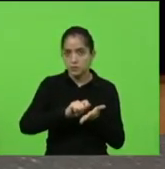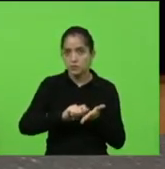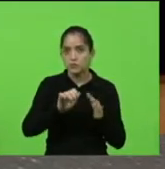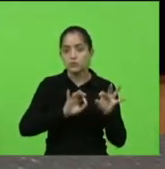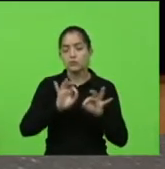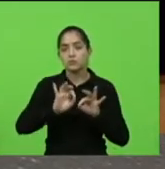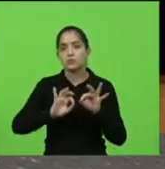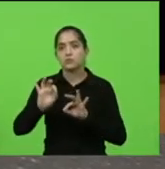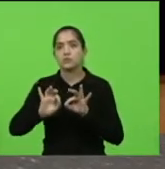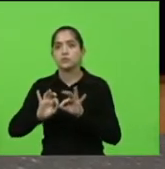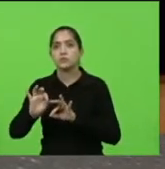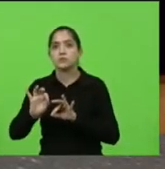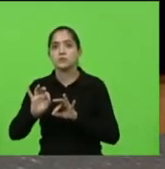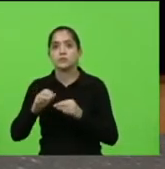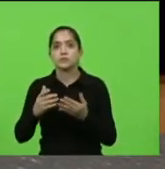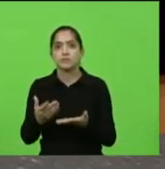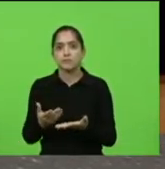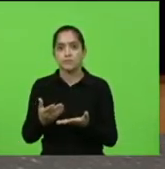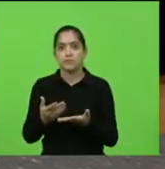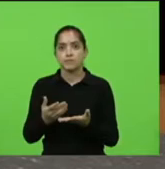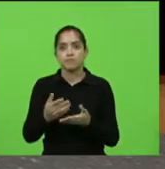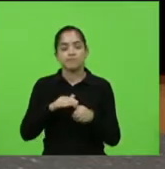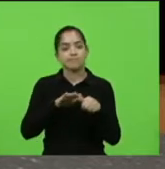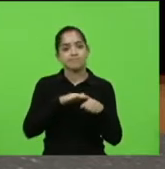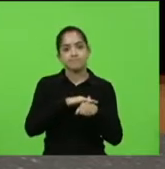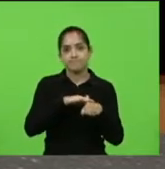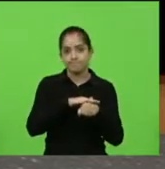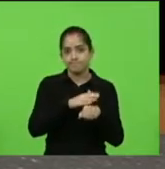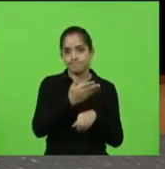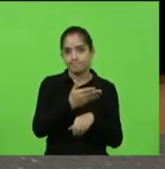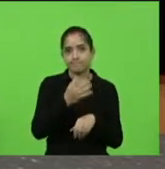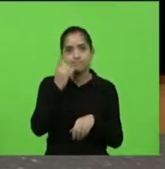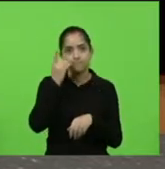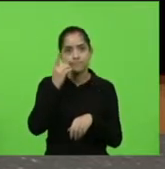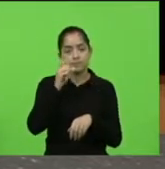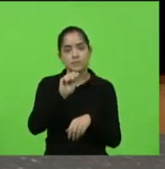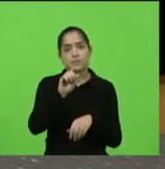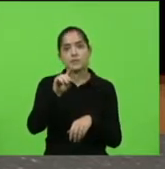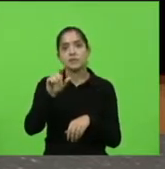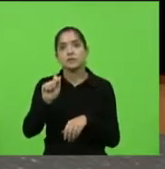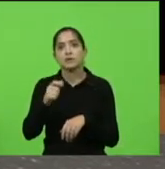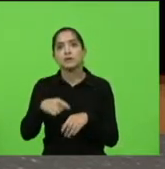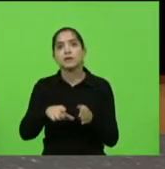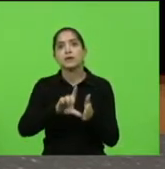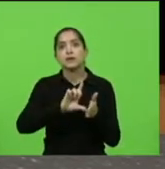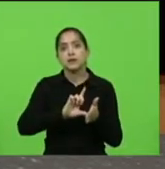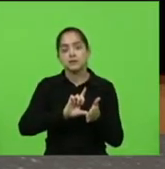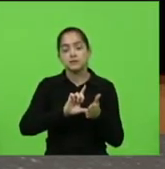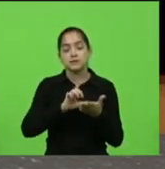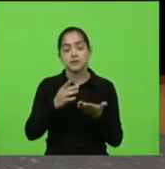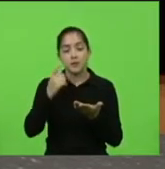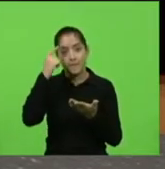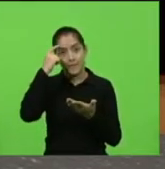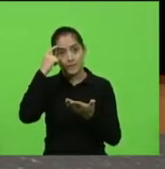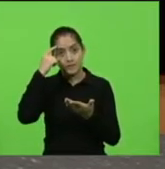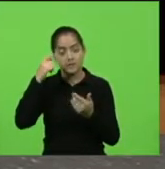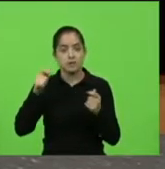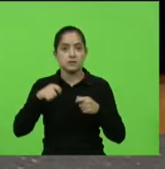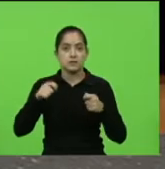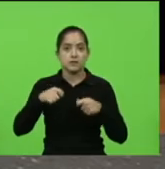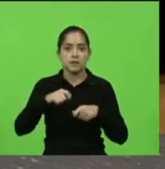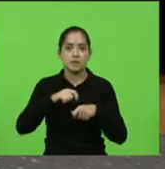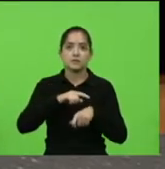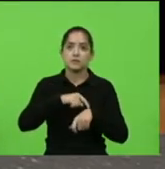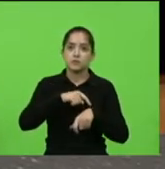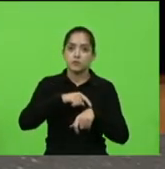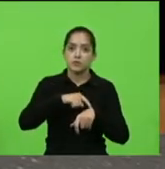para não havíamos conversado com a deputada Ada, e imaginei que pudesse usar todo o